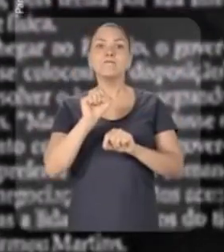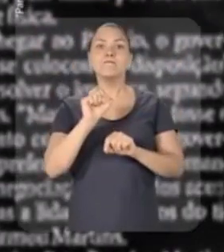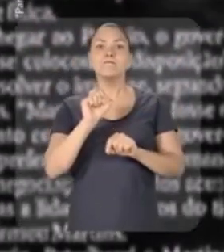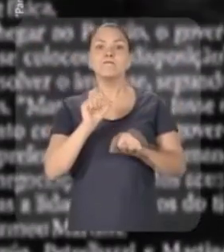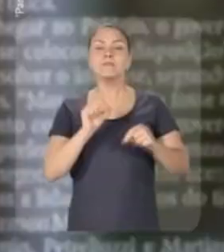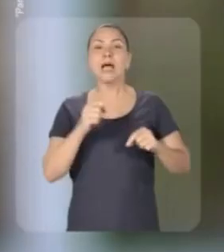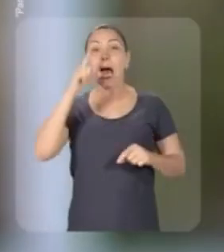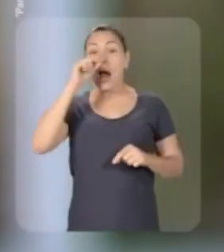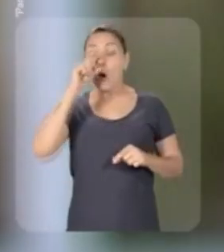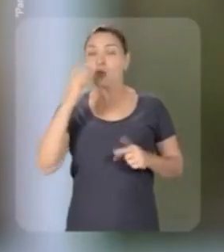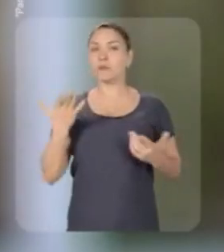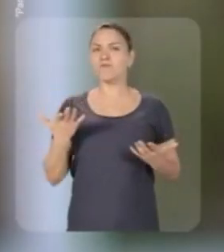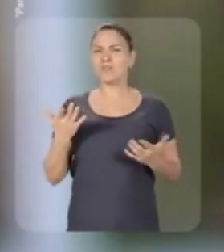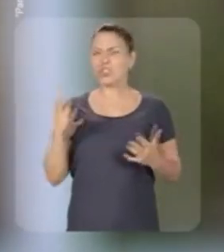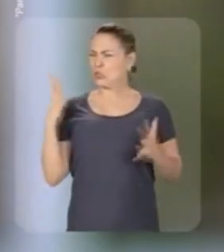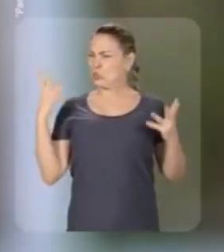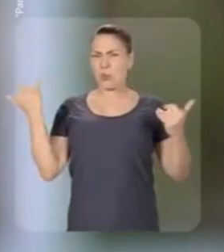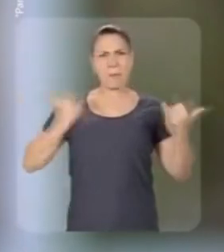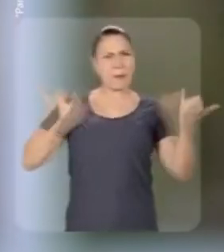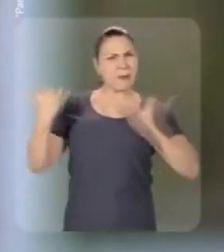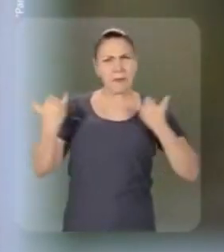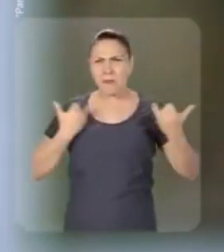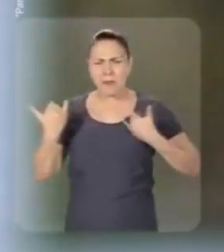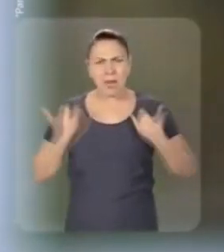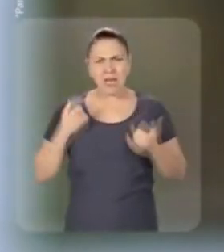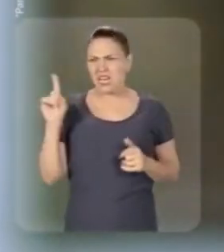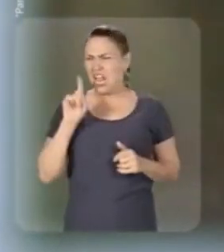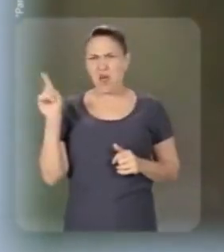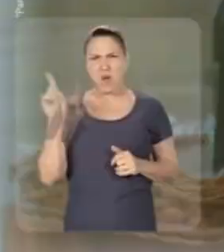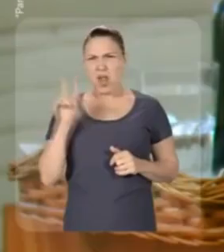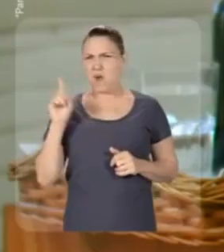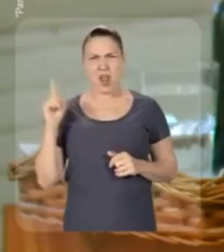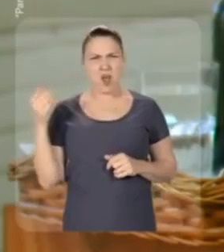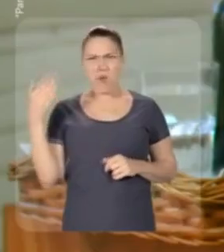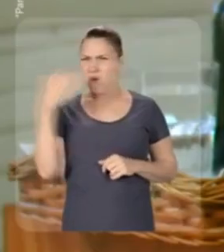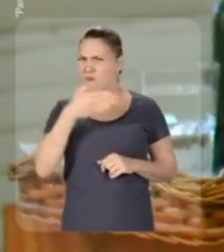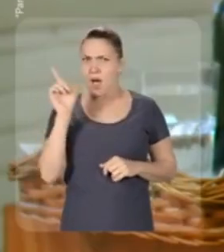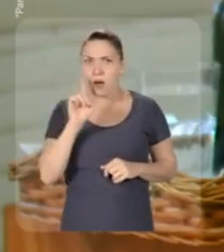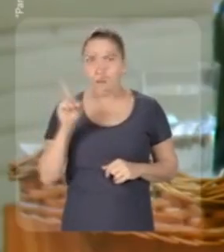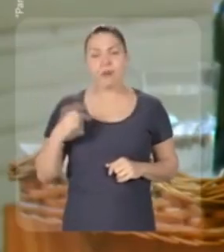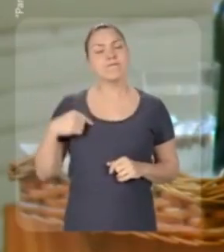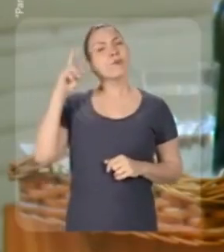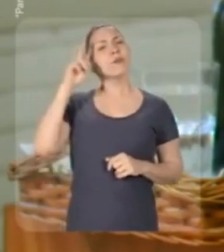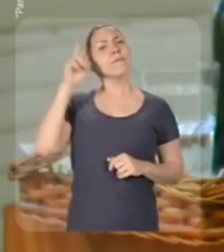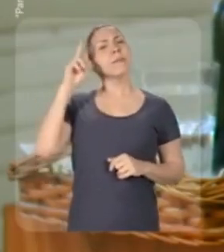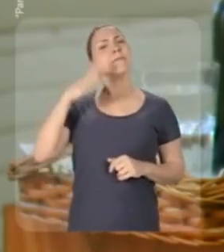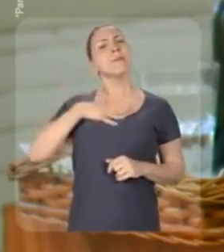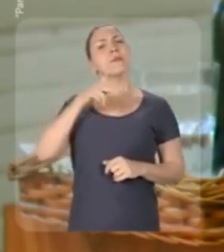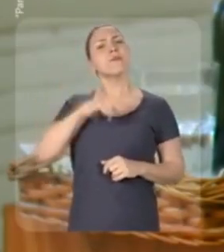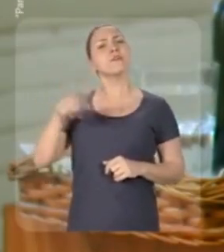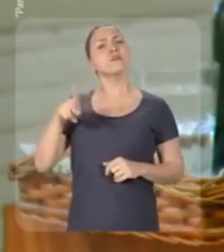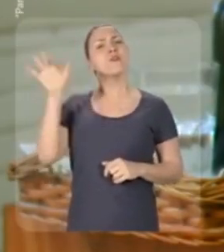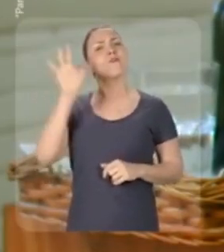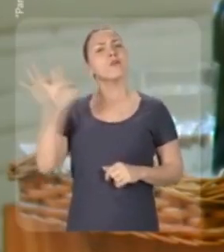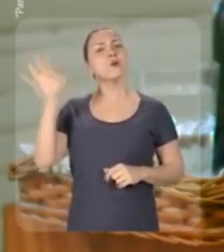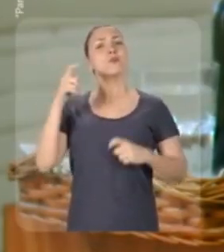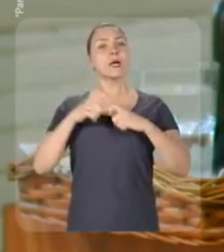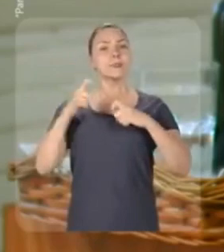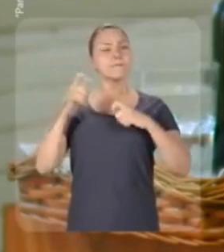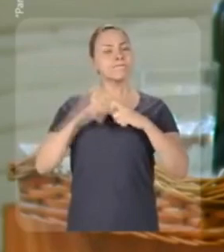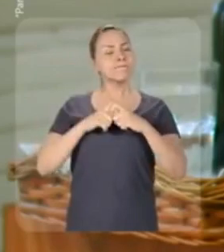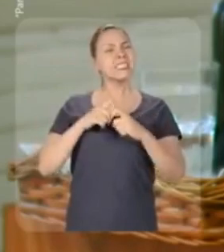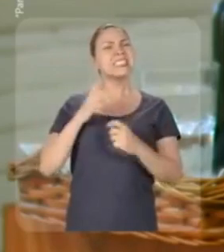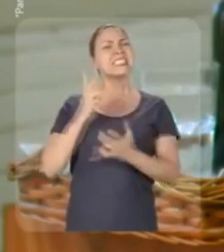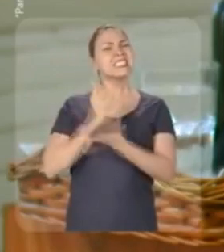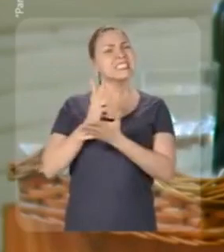Geraldo Alckmin. Todo mundo dizendo para eu não ir, não ir, não ir. Eu lembrei de um professor da faculdade de medicina que dizia: